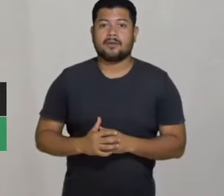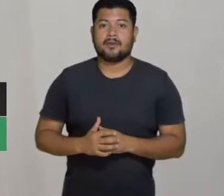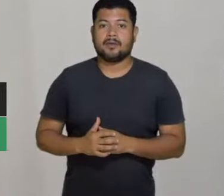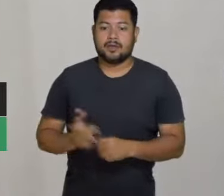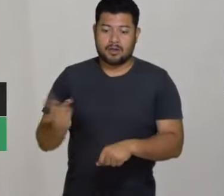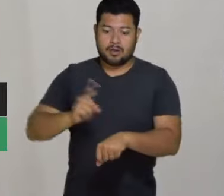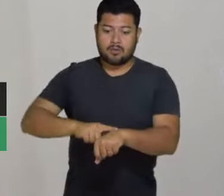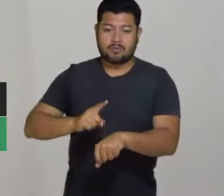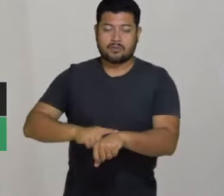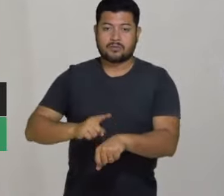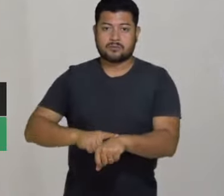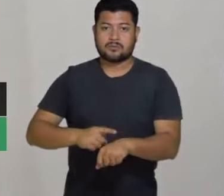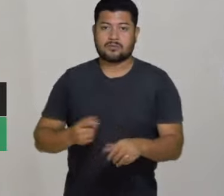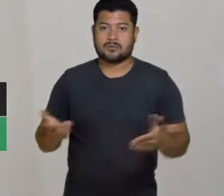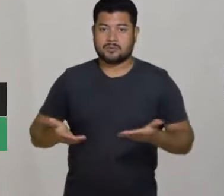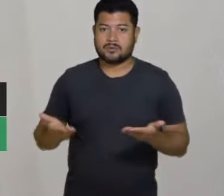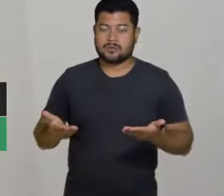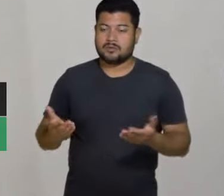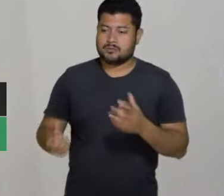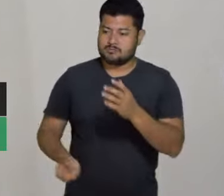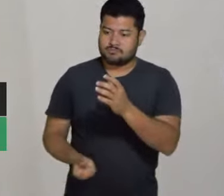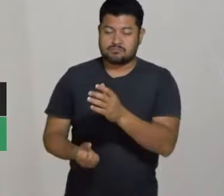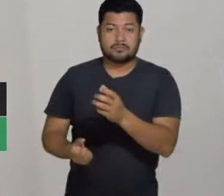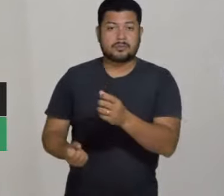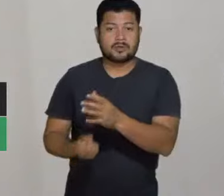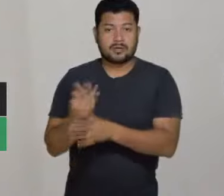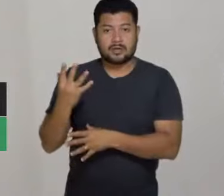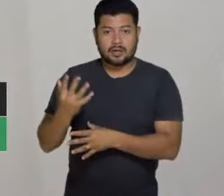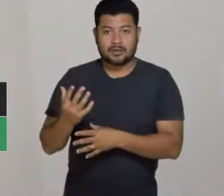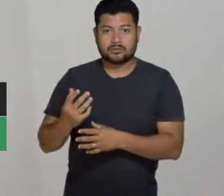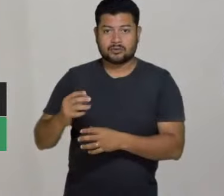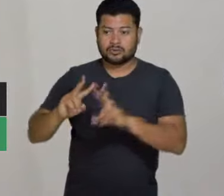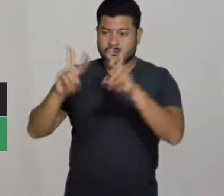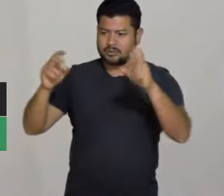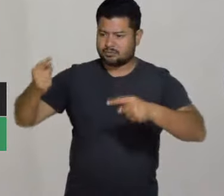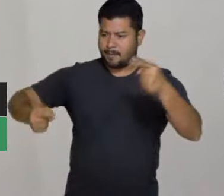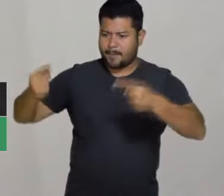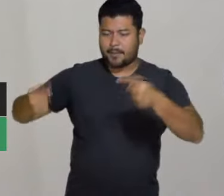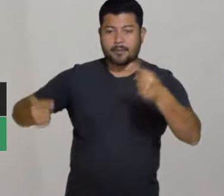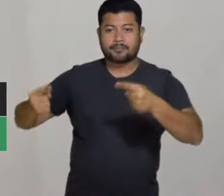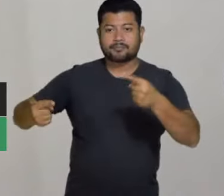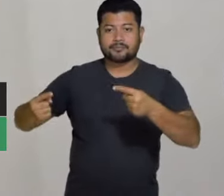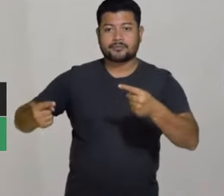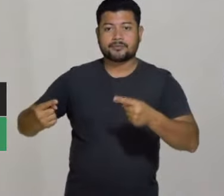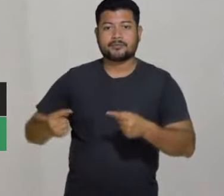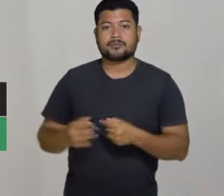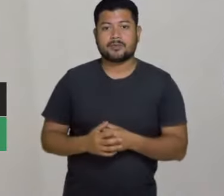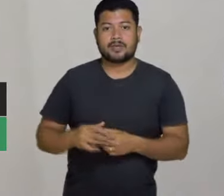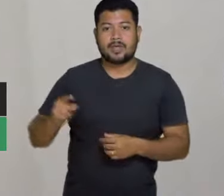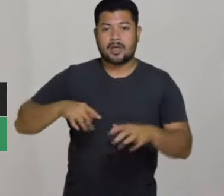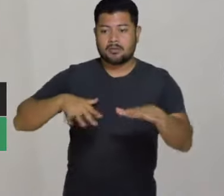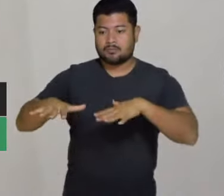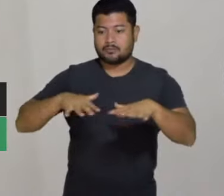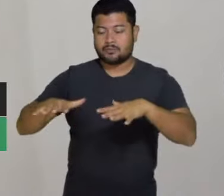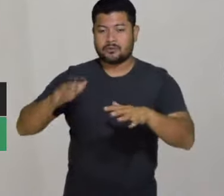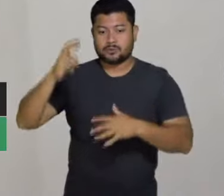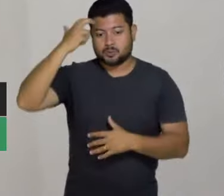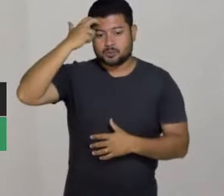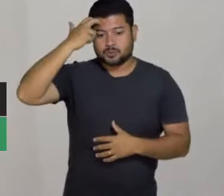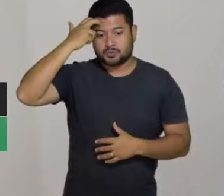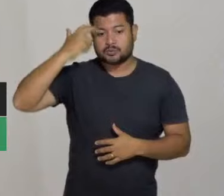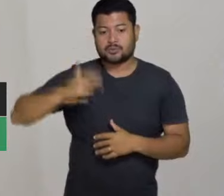momento que se é construído todo um debate do carnaval e que, especialmente, é uma manifestação cultural, é